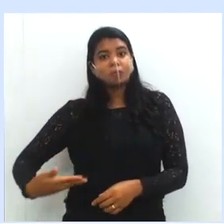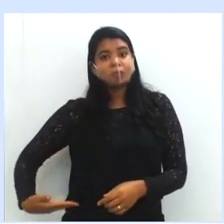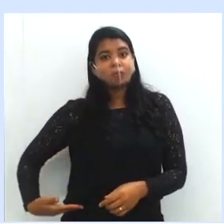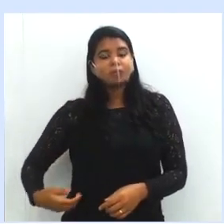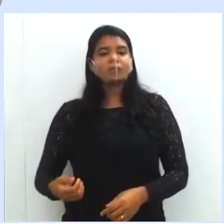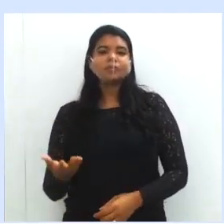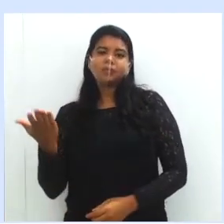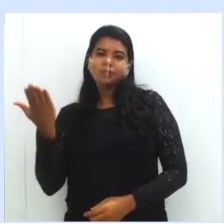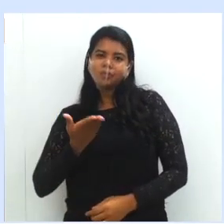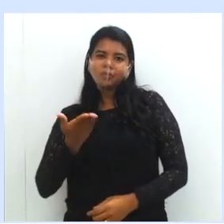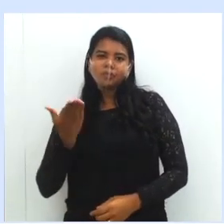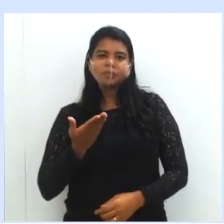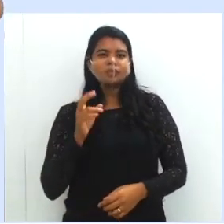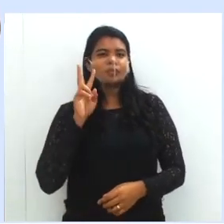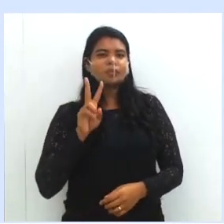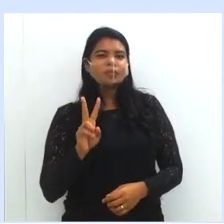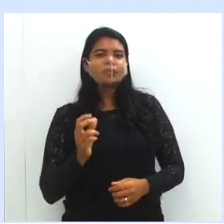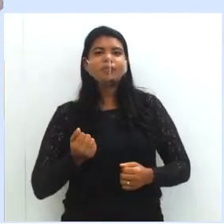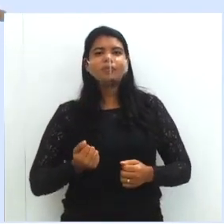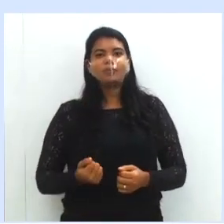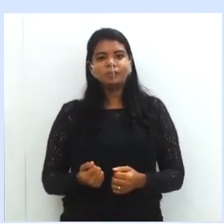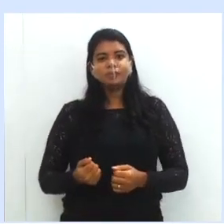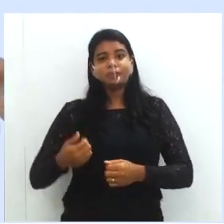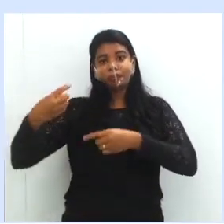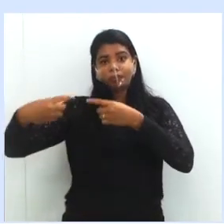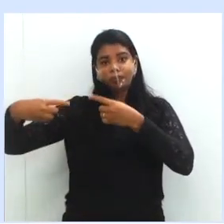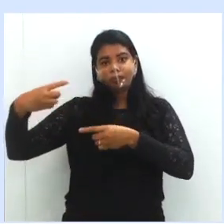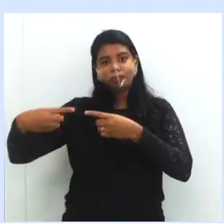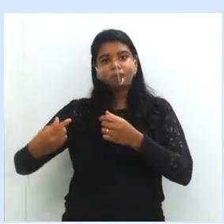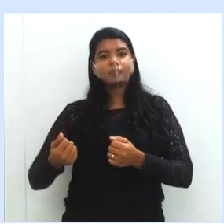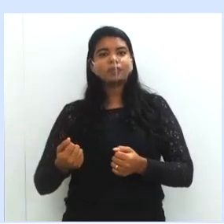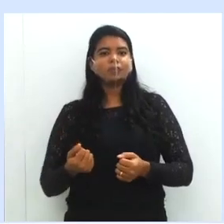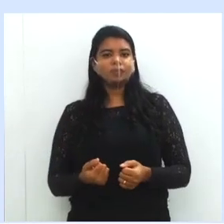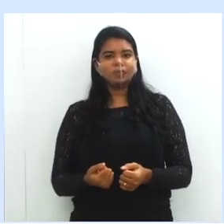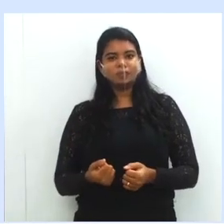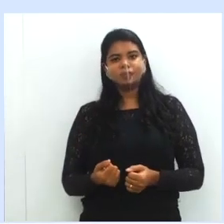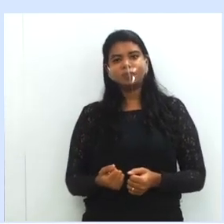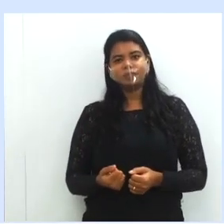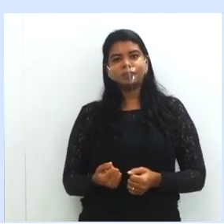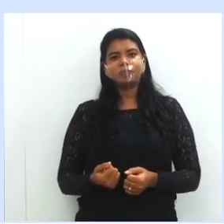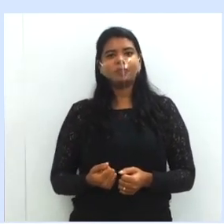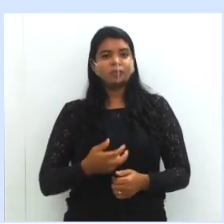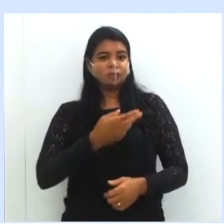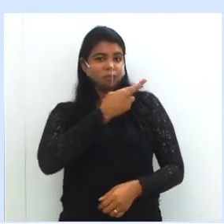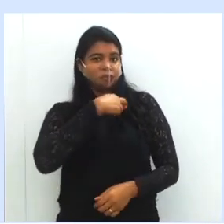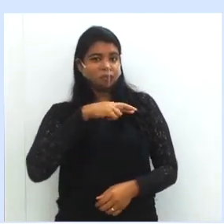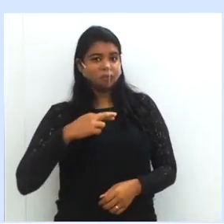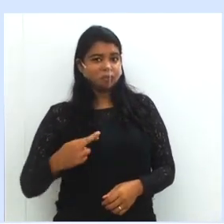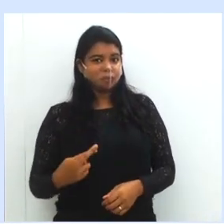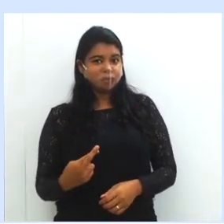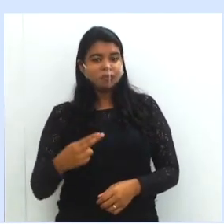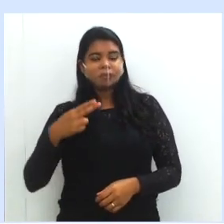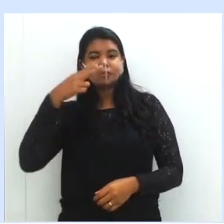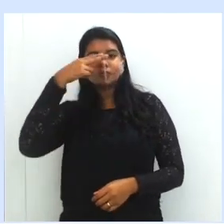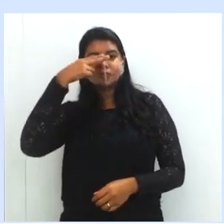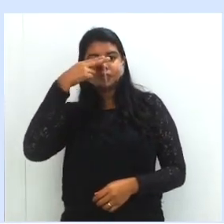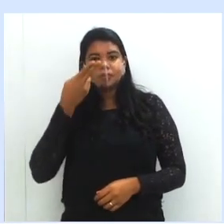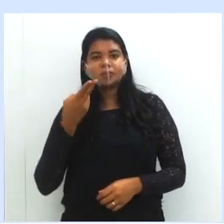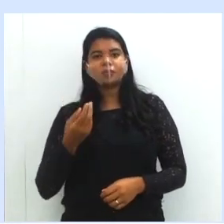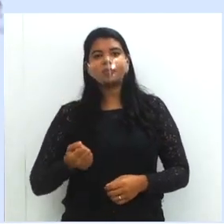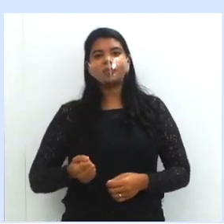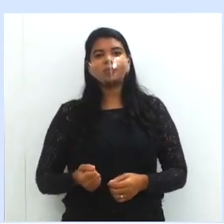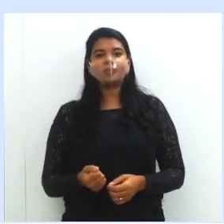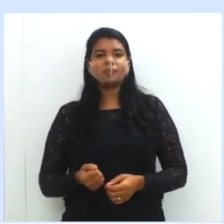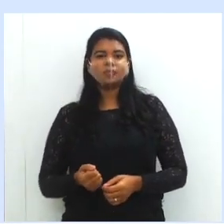públicas e hoje vamos ver essa questão de políticas, as políticas públicas, a religião, a crença,